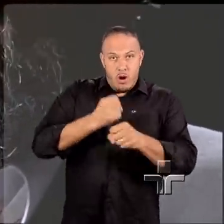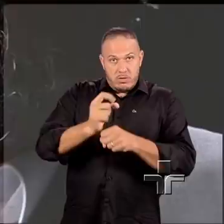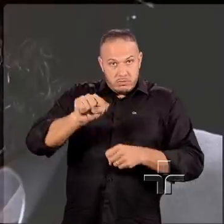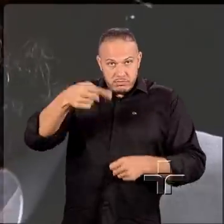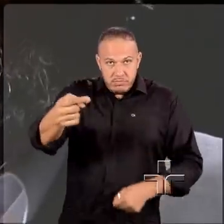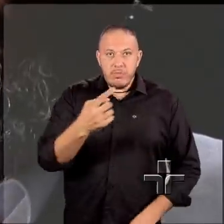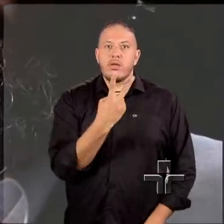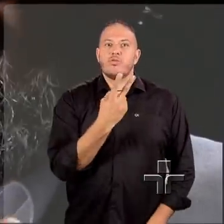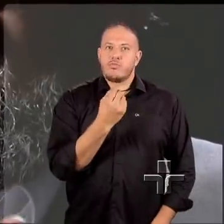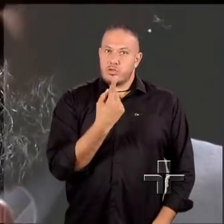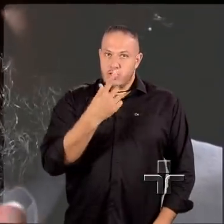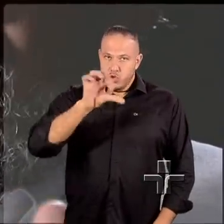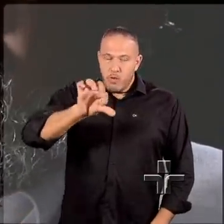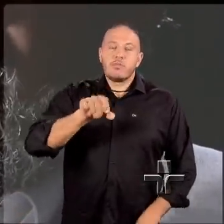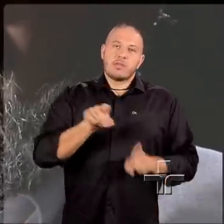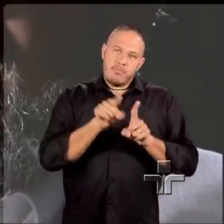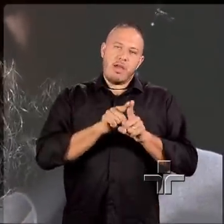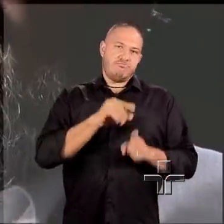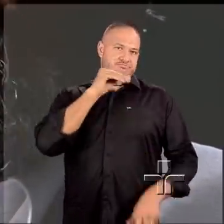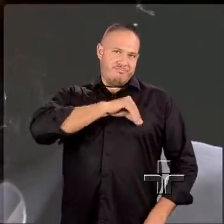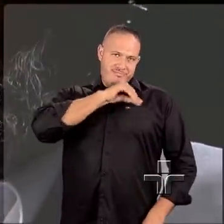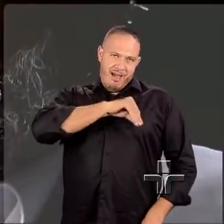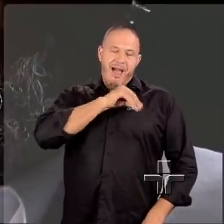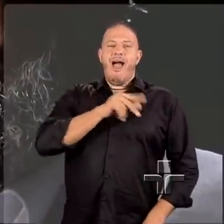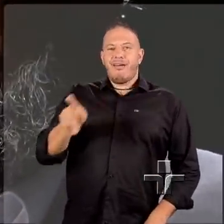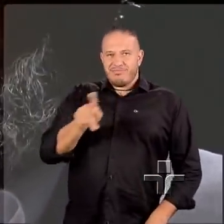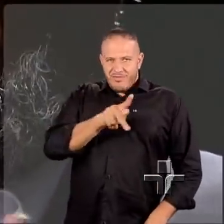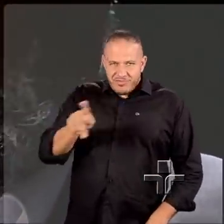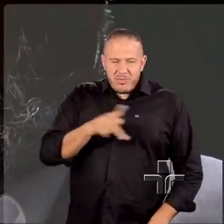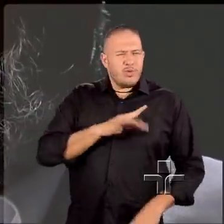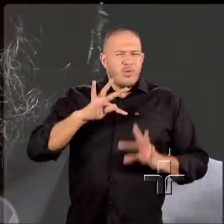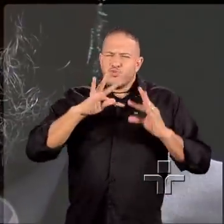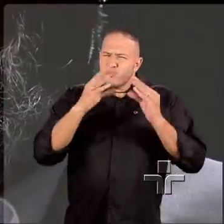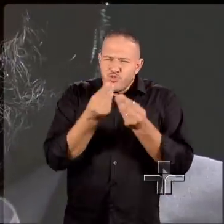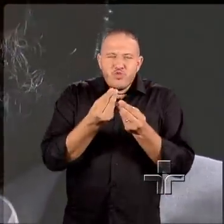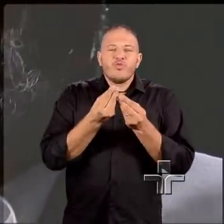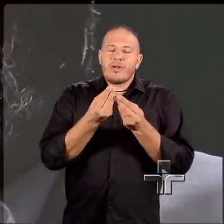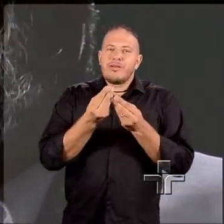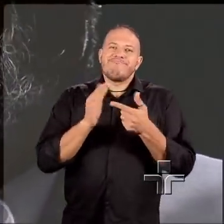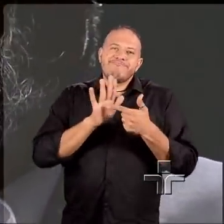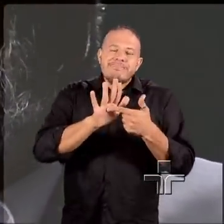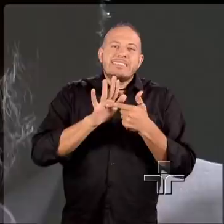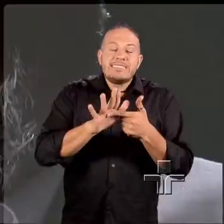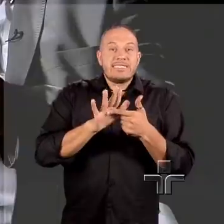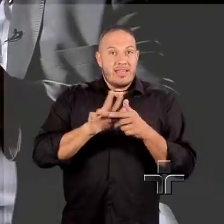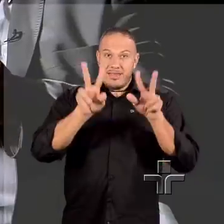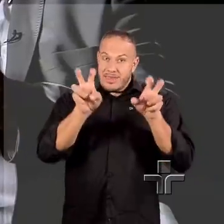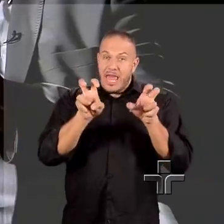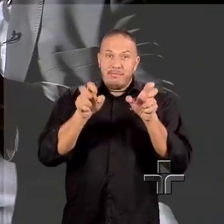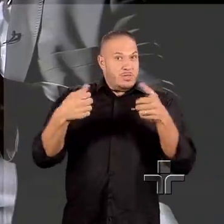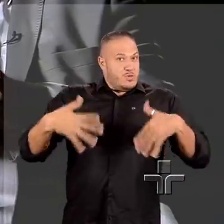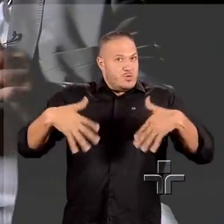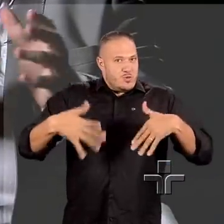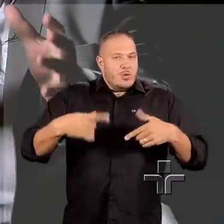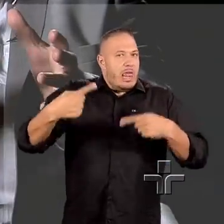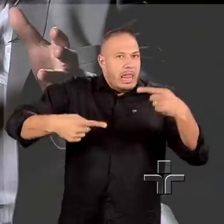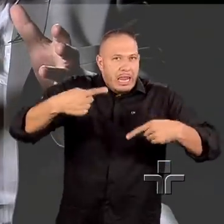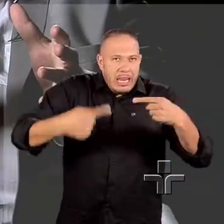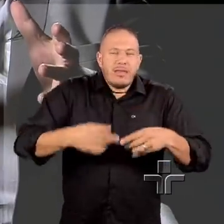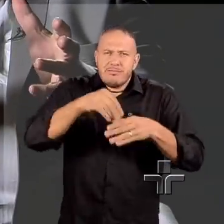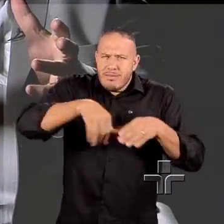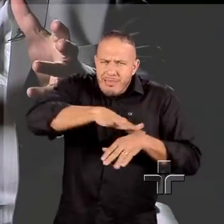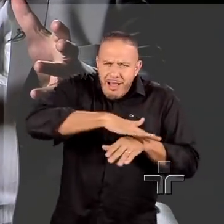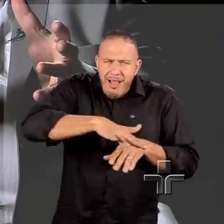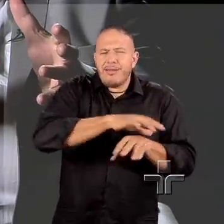do piso nacional salarial dos docentes, tudo aquilo que traz à tona aquilo que ferve também, né, na área de educação. O lado